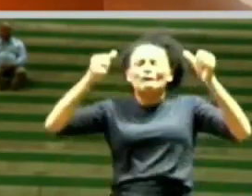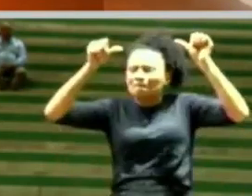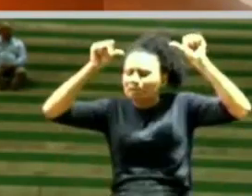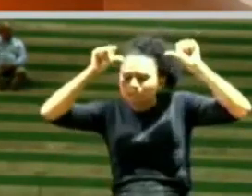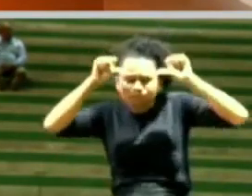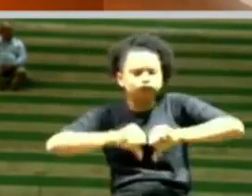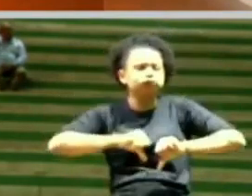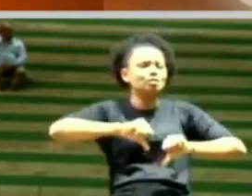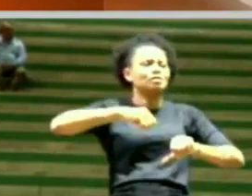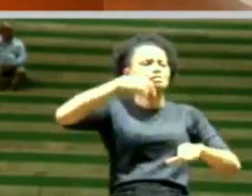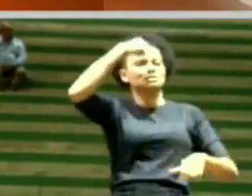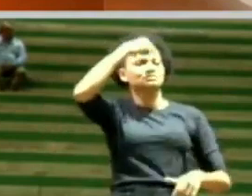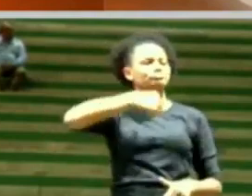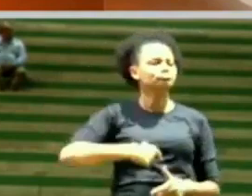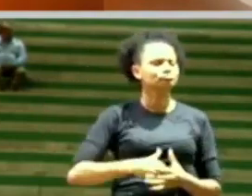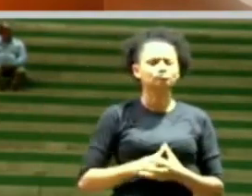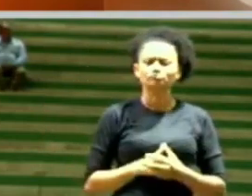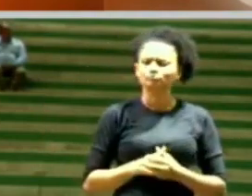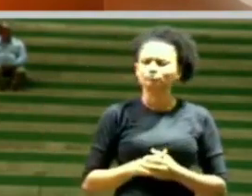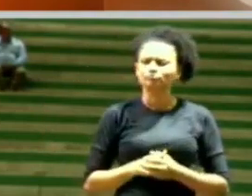pessoal.